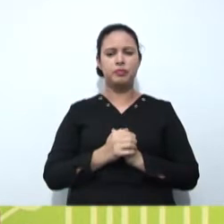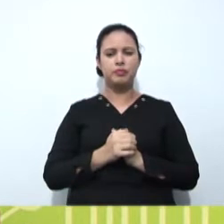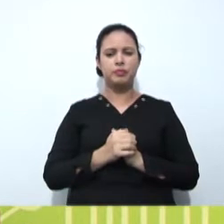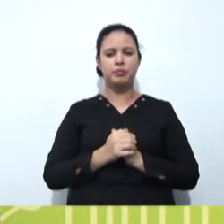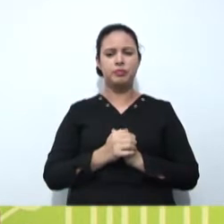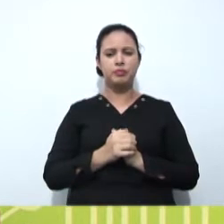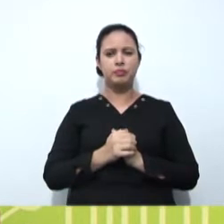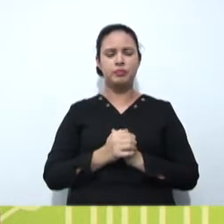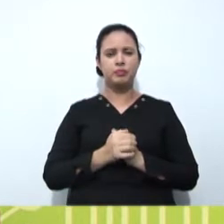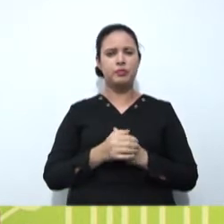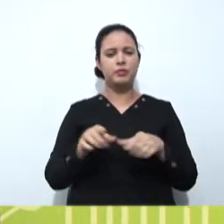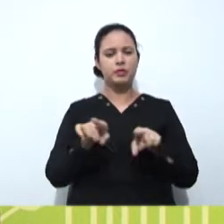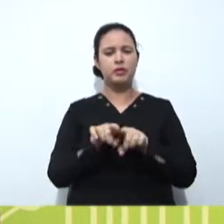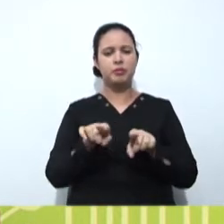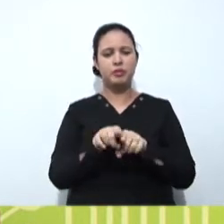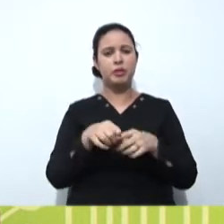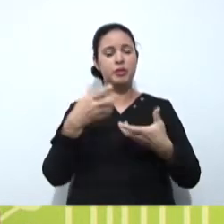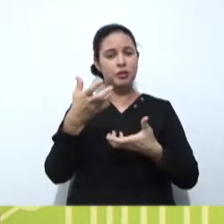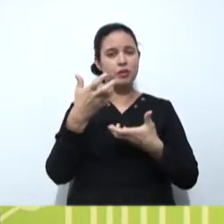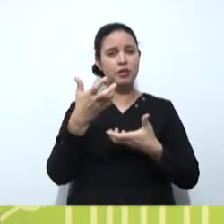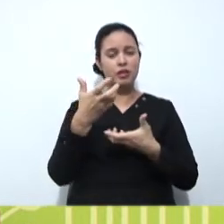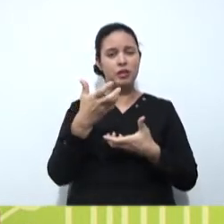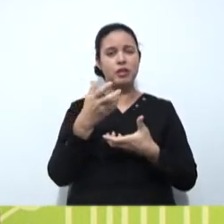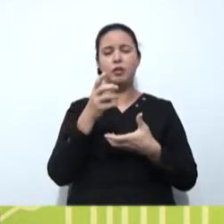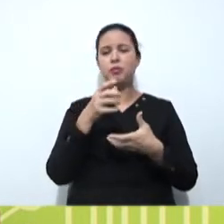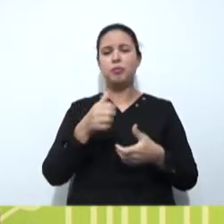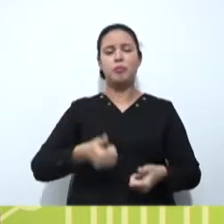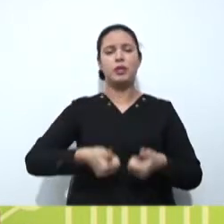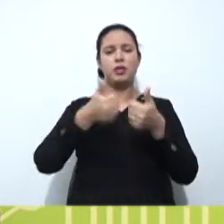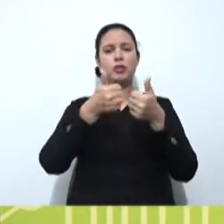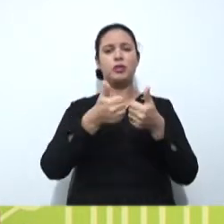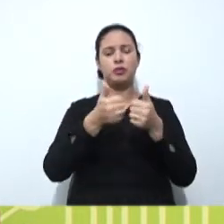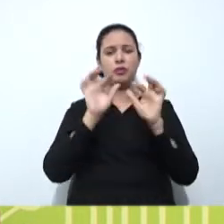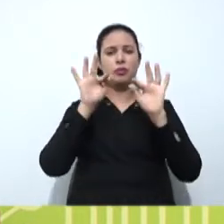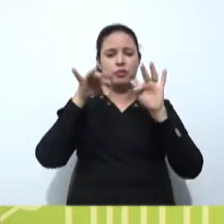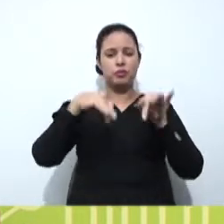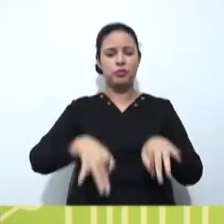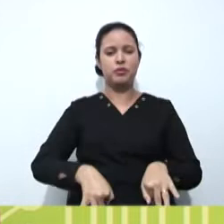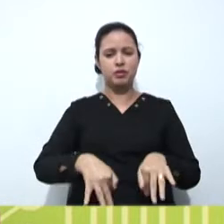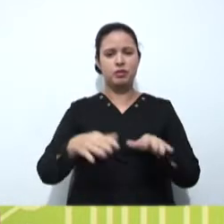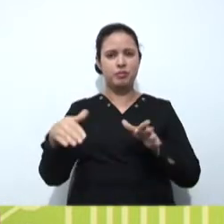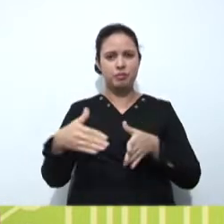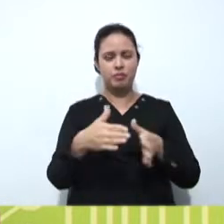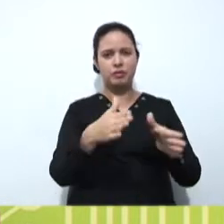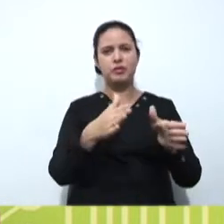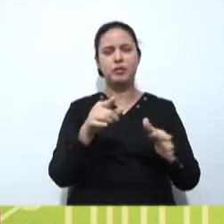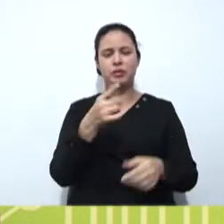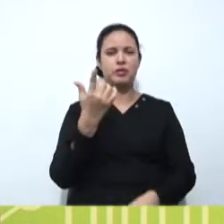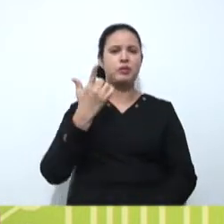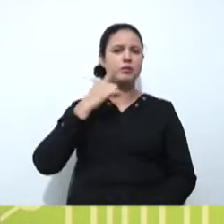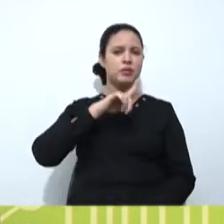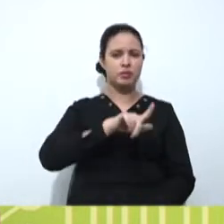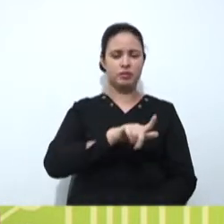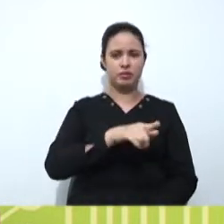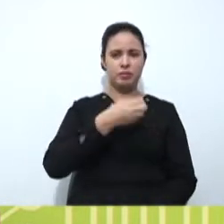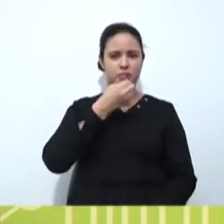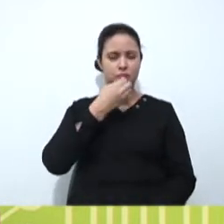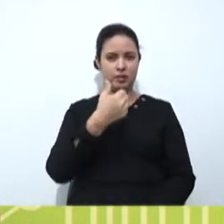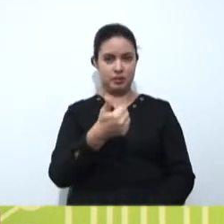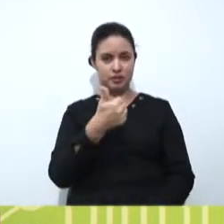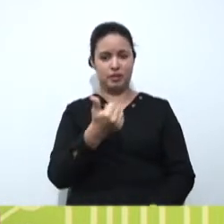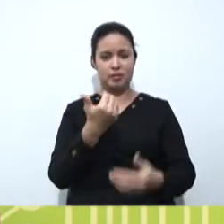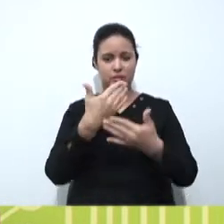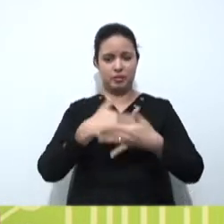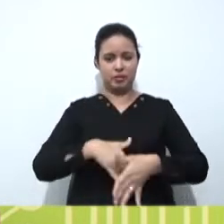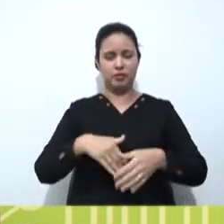eu desejo para você o melhor de tudo, né, nesse final de percurso, que você saia muito bem na prova. Então,